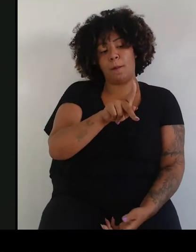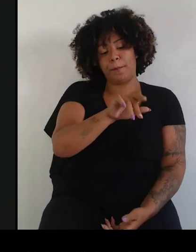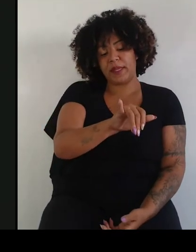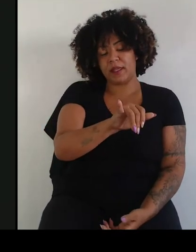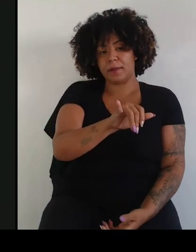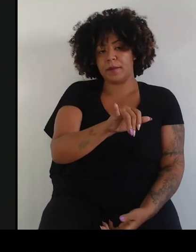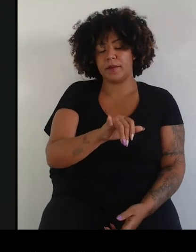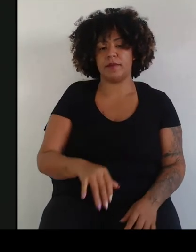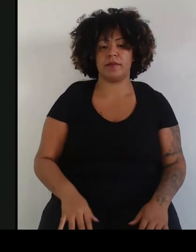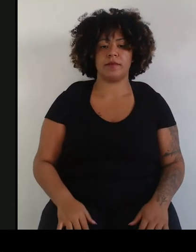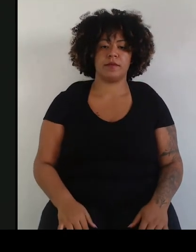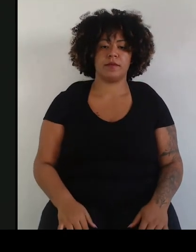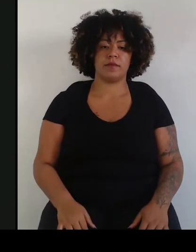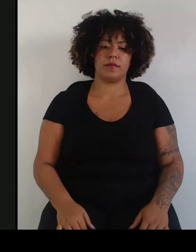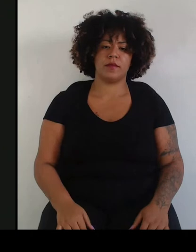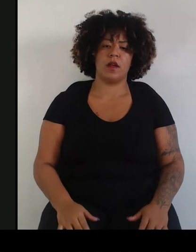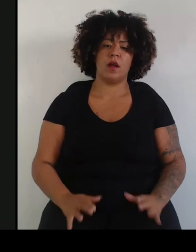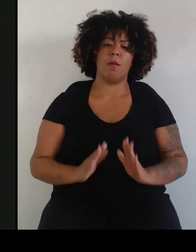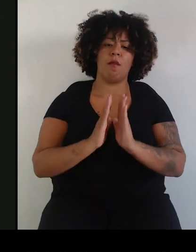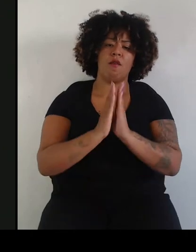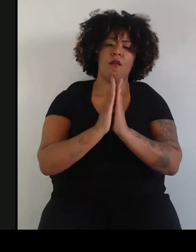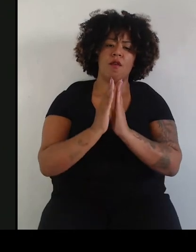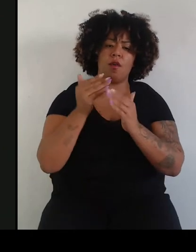volta volta por favor